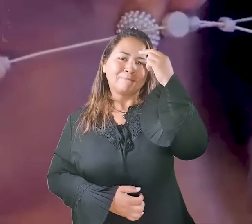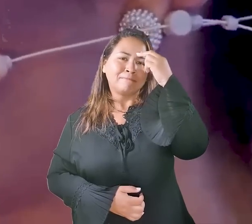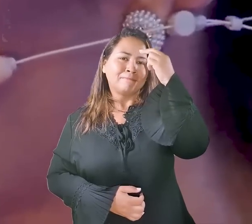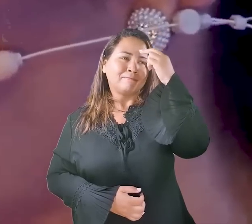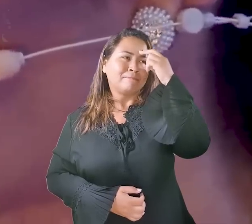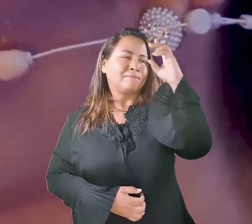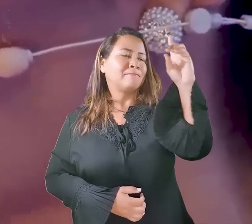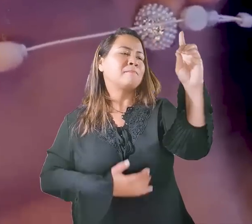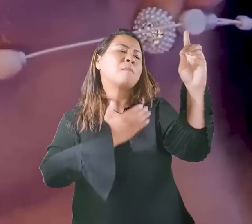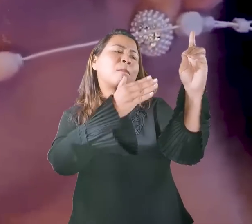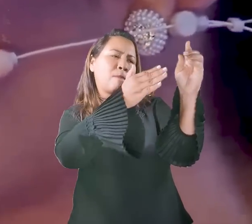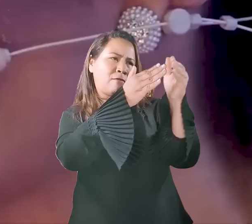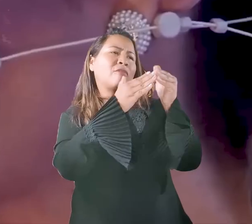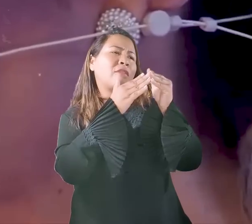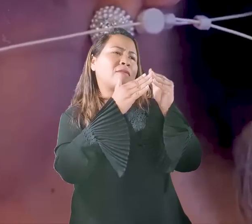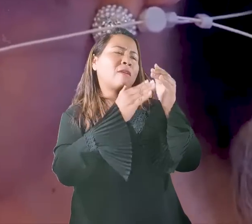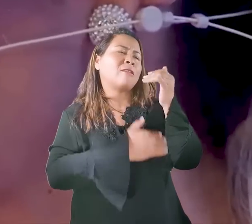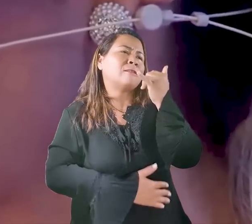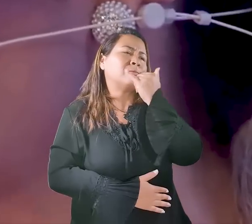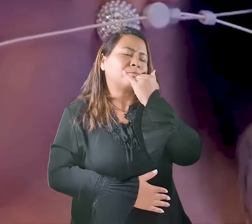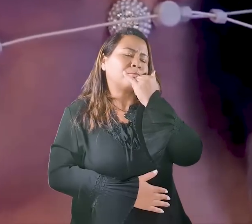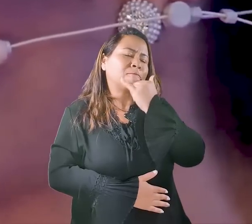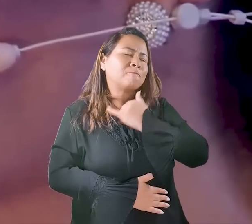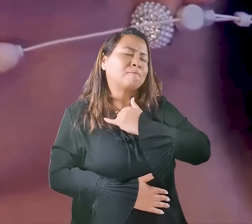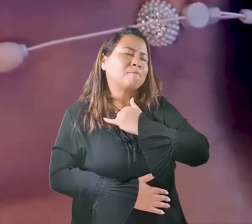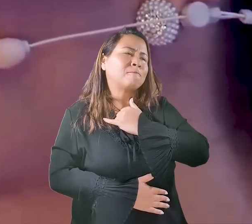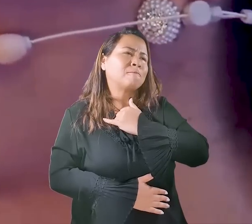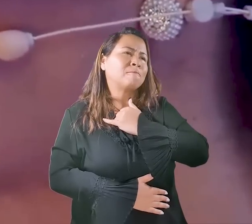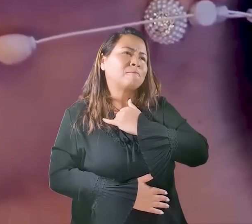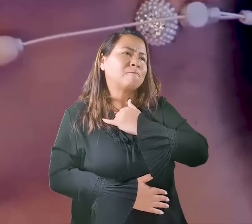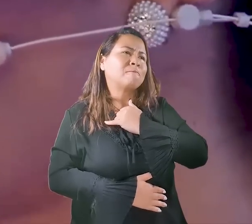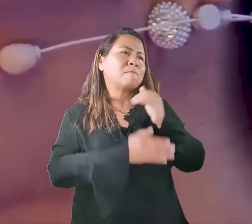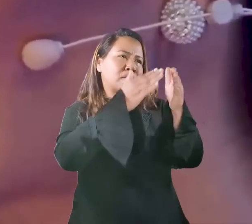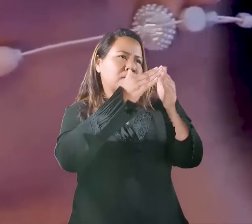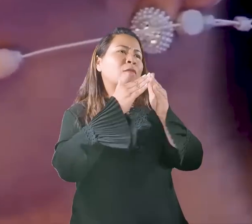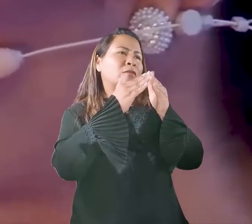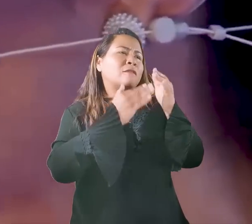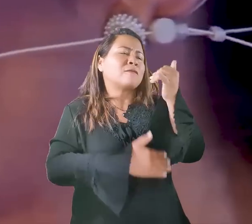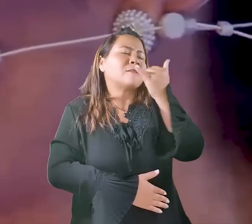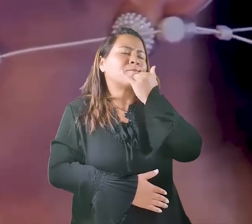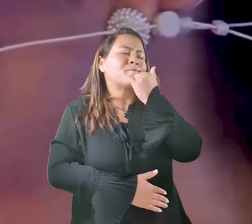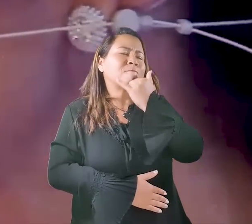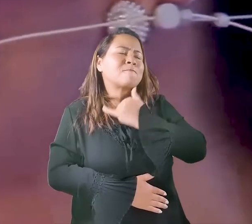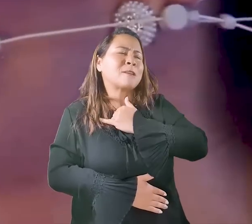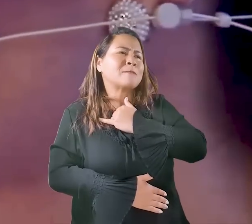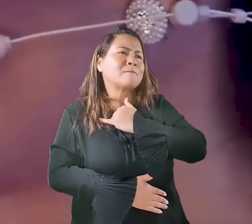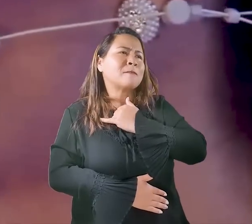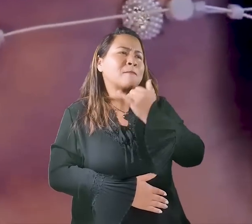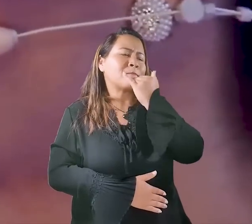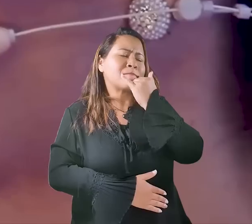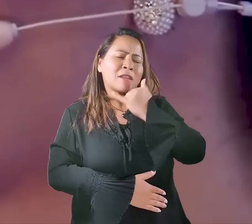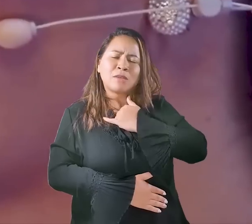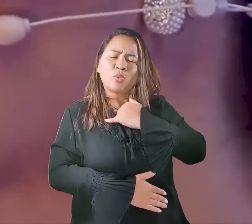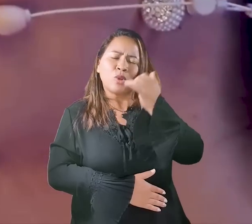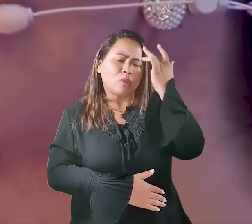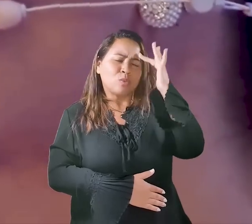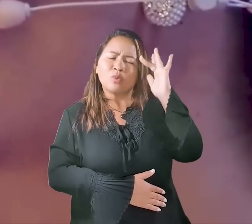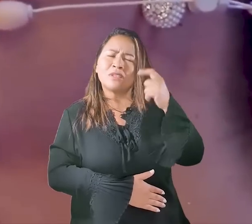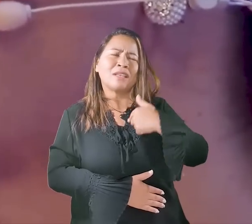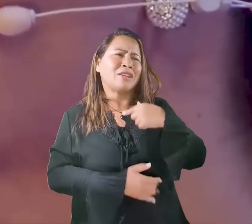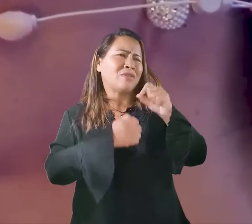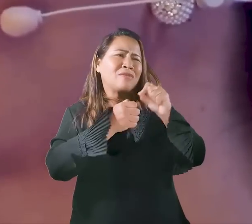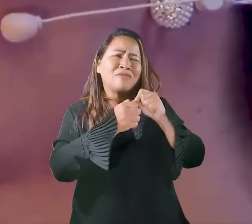favor, me perdoa. Quando você diz me perdoa, você diz ao universo, me perdoa pelo que eu não sei aquilo que eu fiz. Eu não